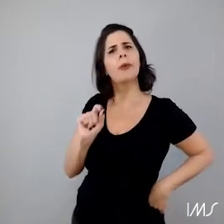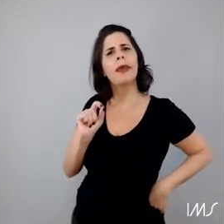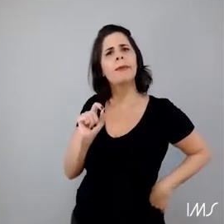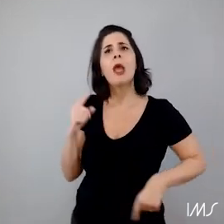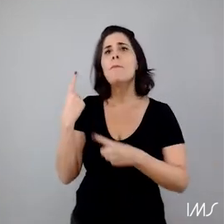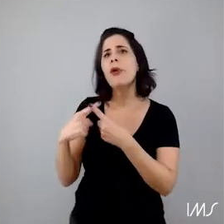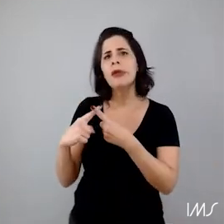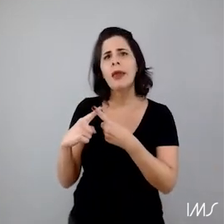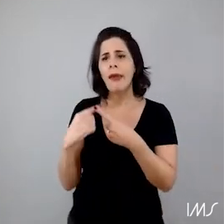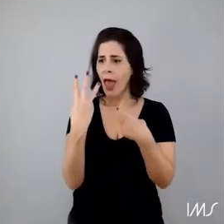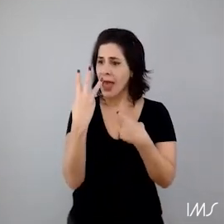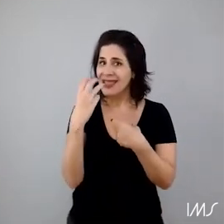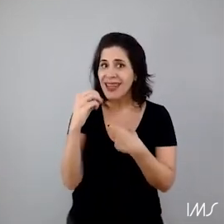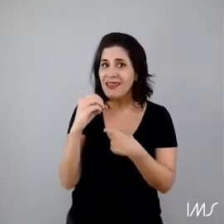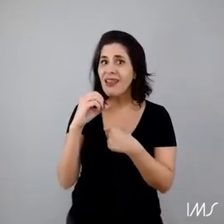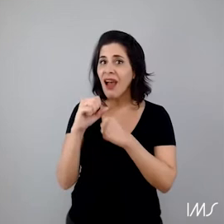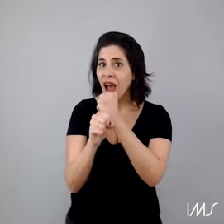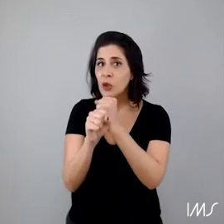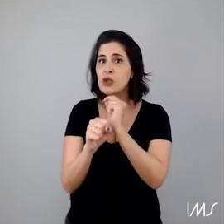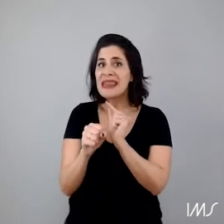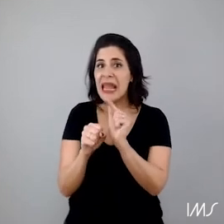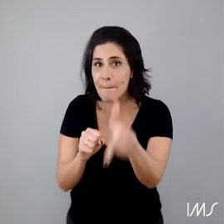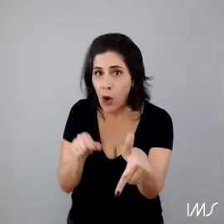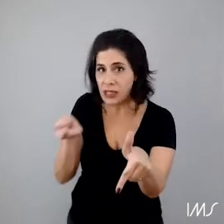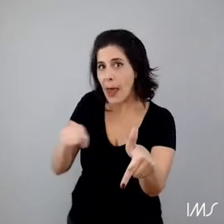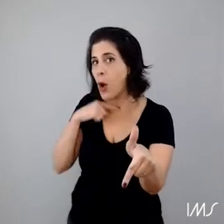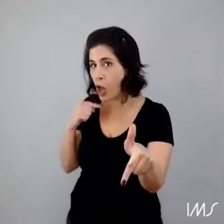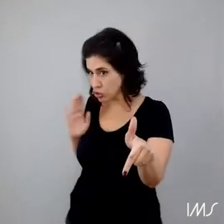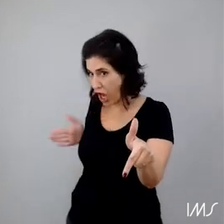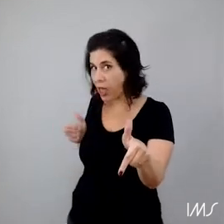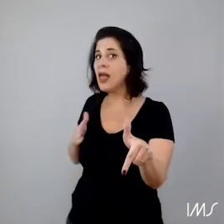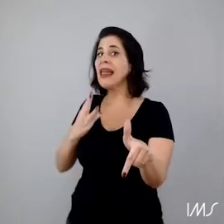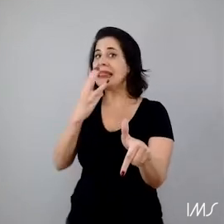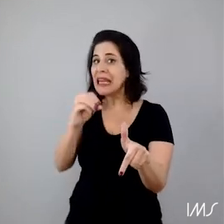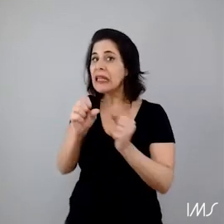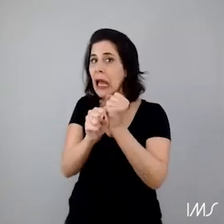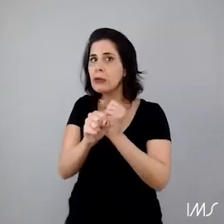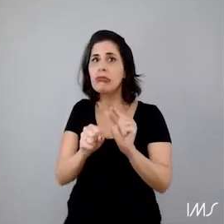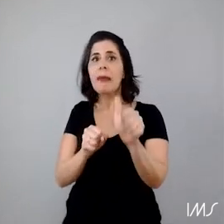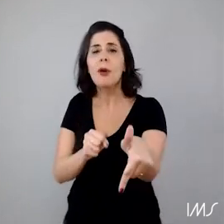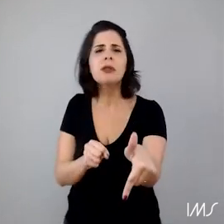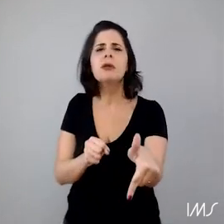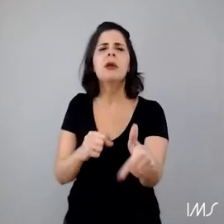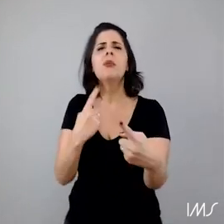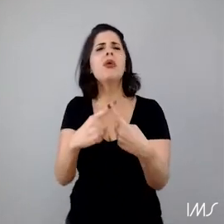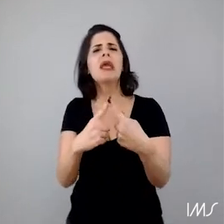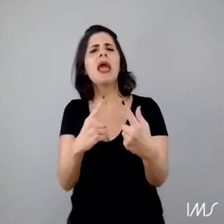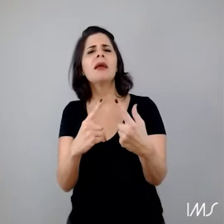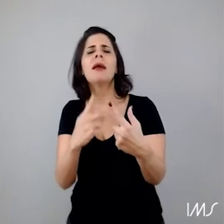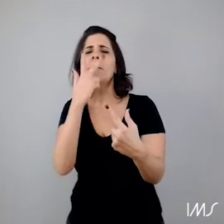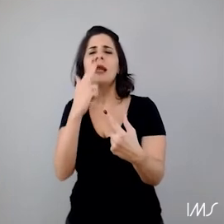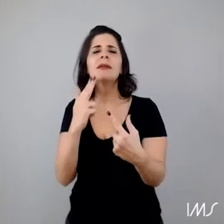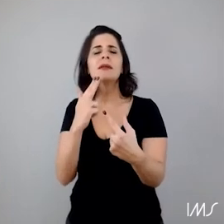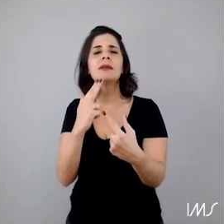que, passados quase 30 anos de seu falecimento, a voz de Estefânia não ecoava mais entre nós. Sua produção